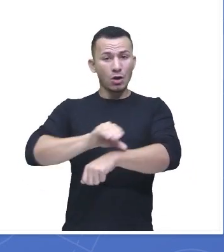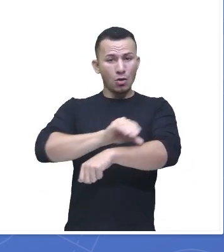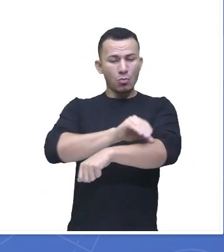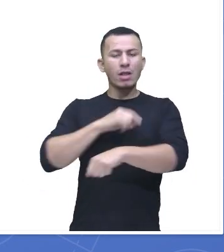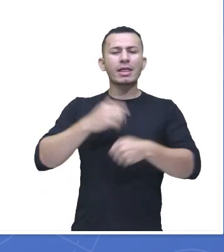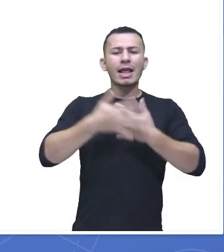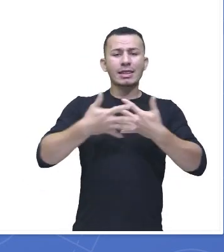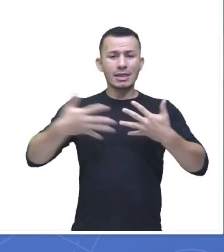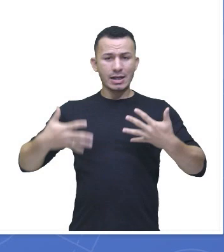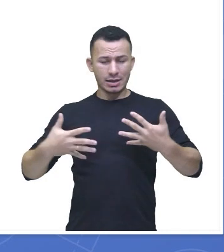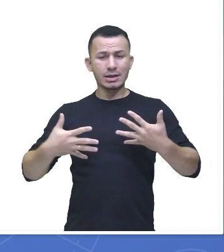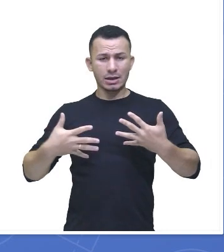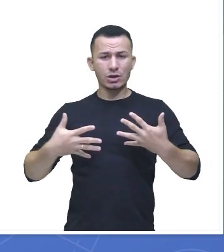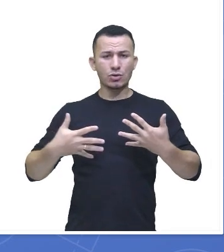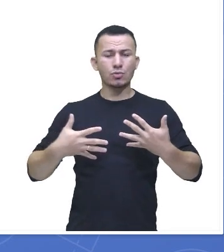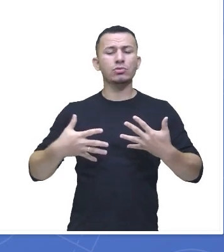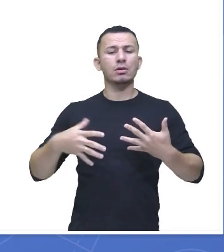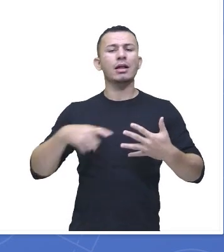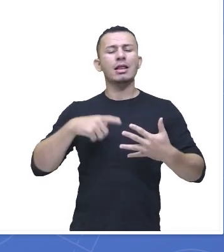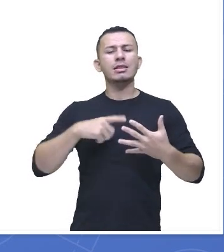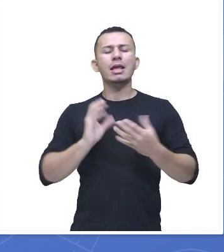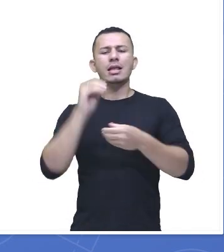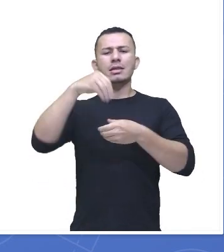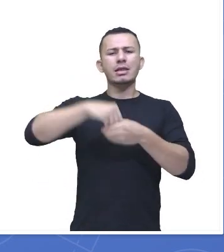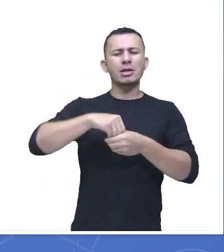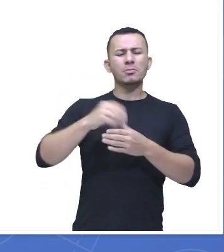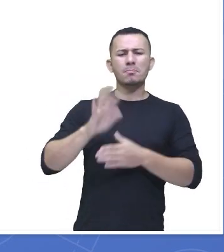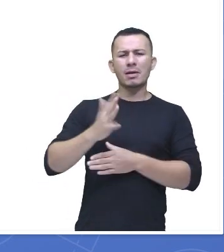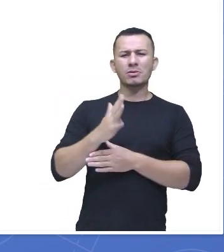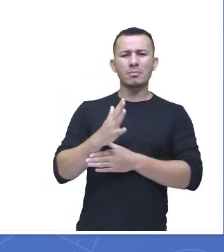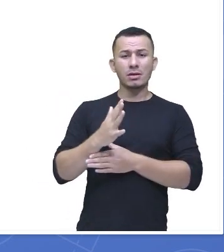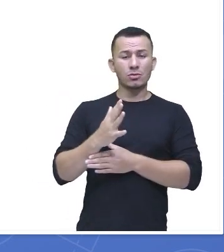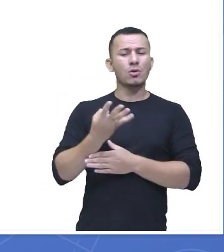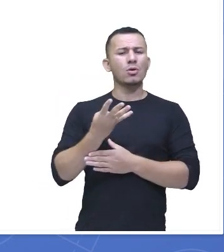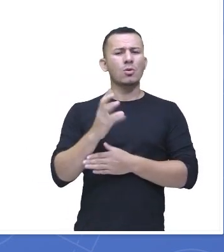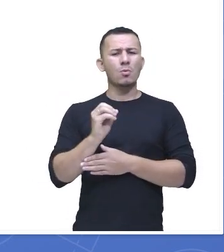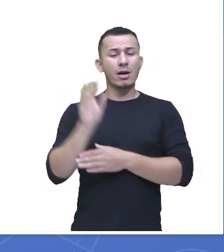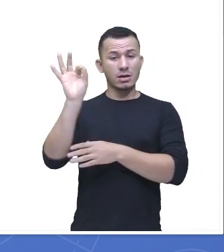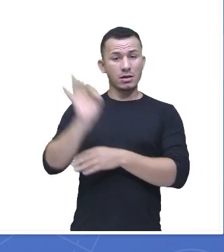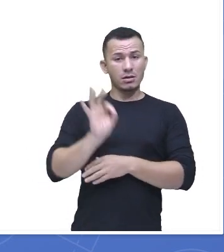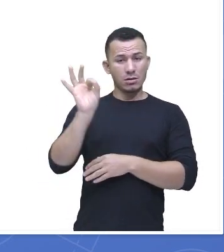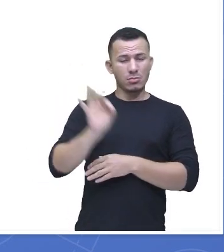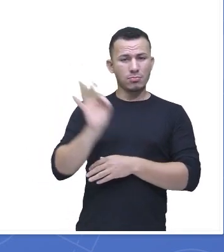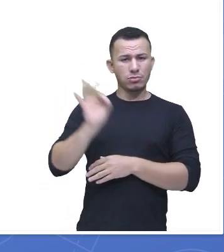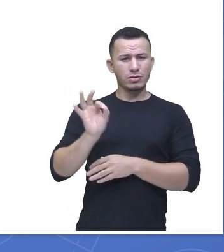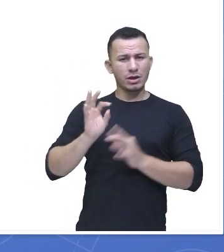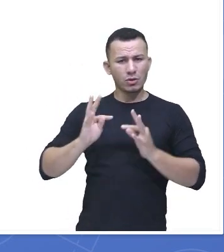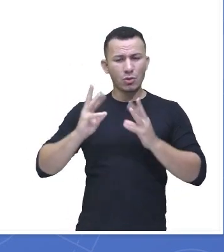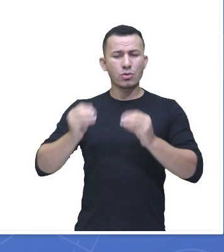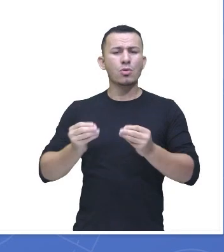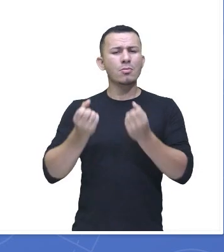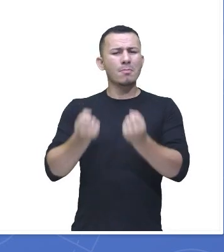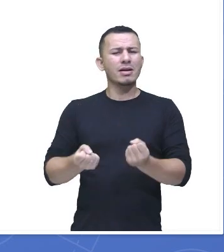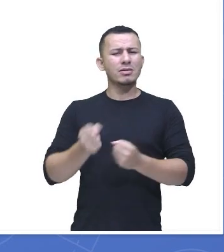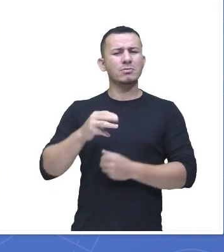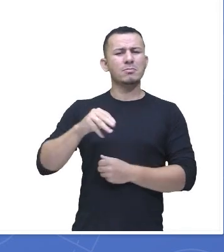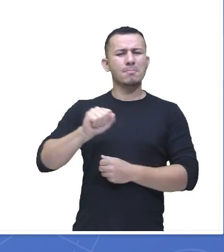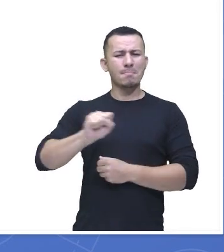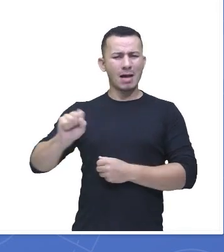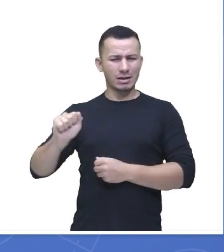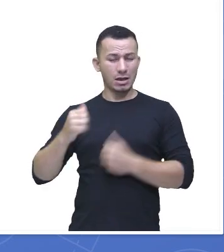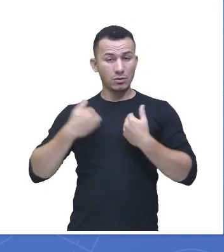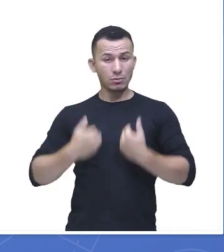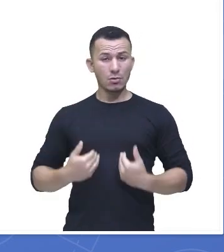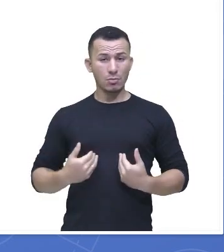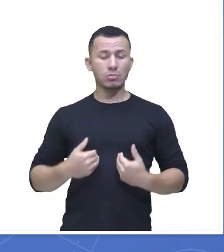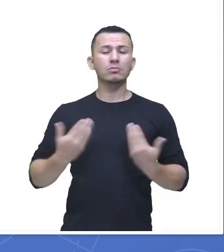tecidos especializados que constituem aproximadamente 40% de toda a nossa massa corporal. E a